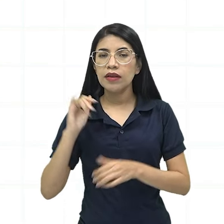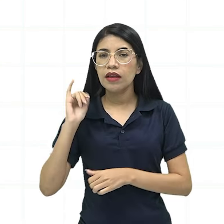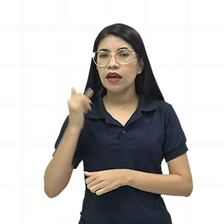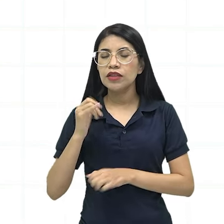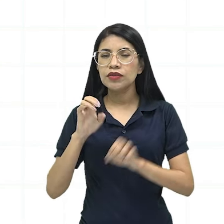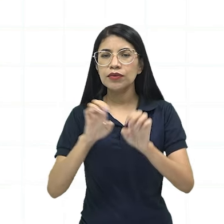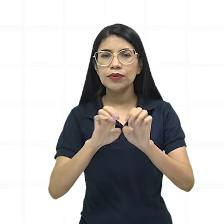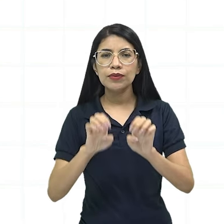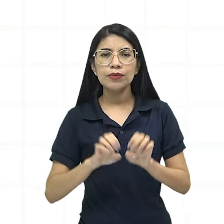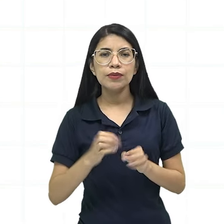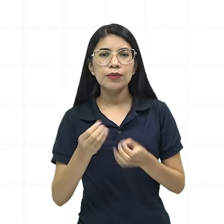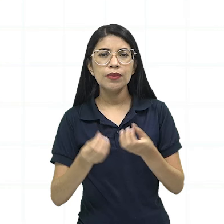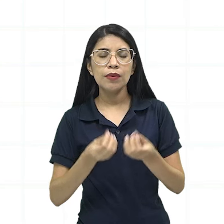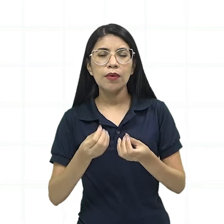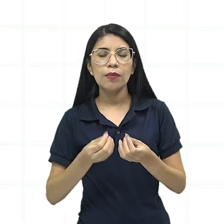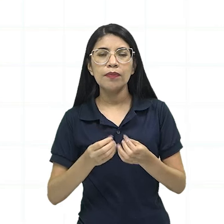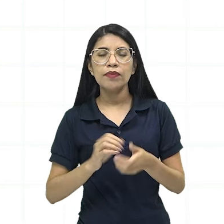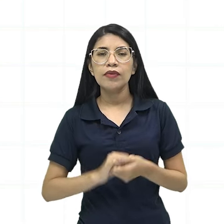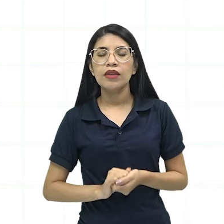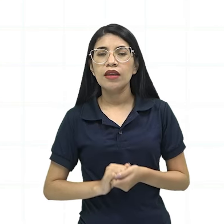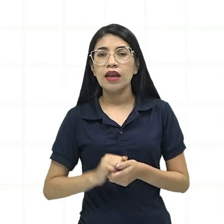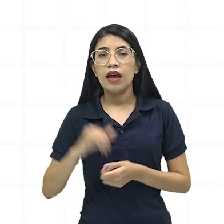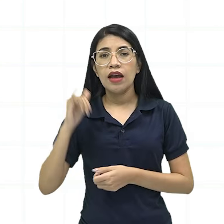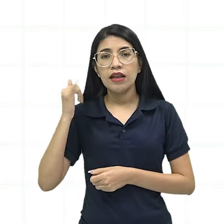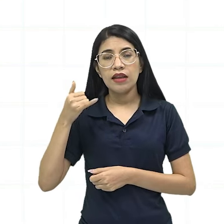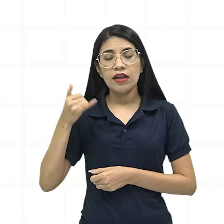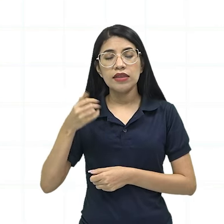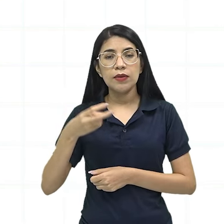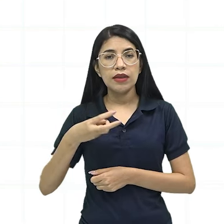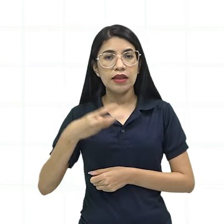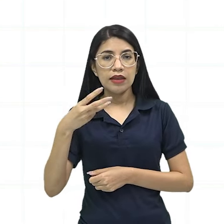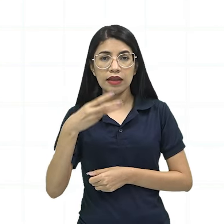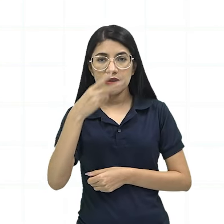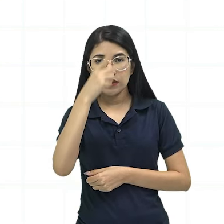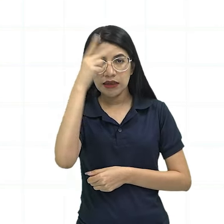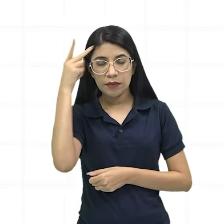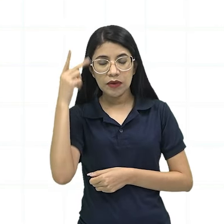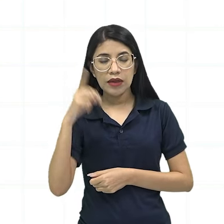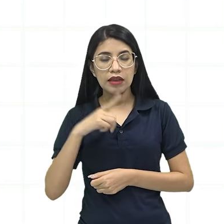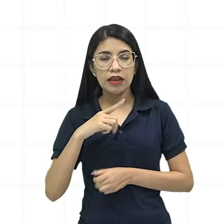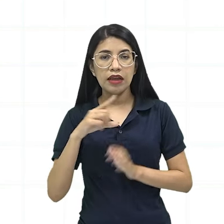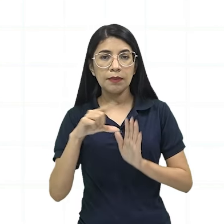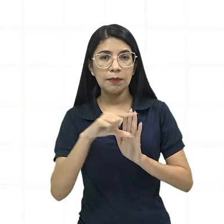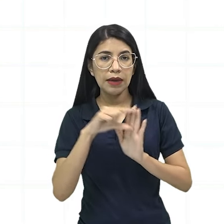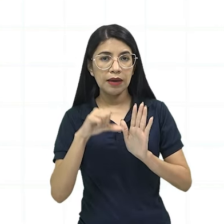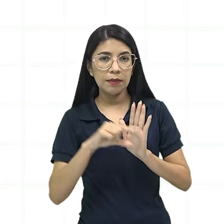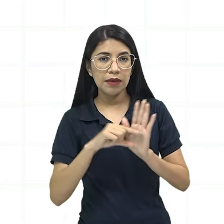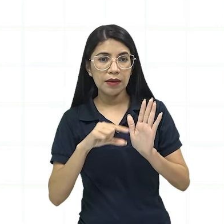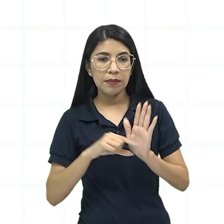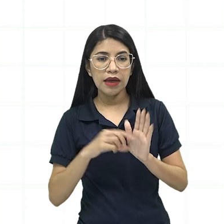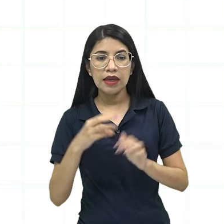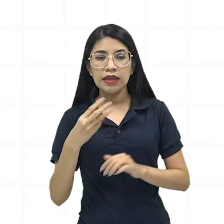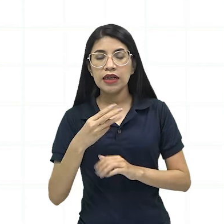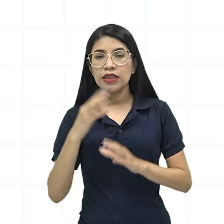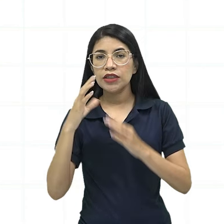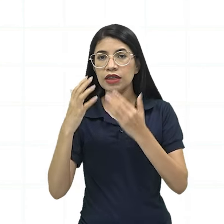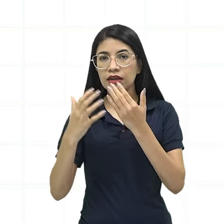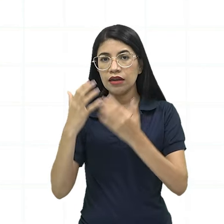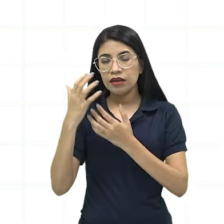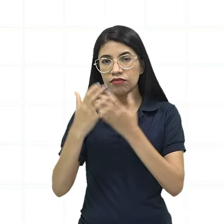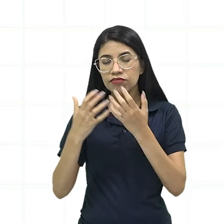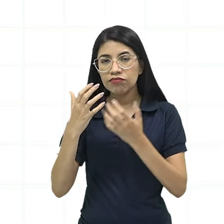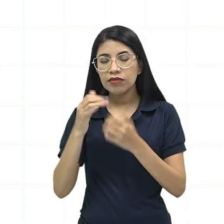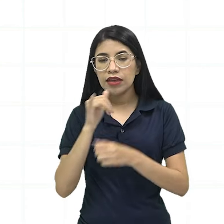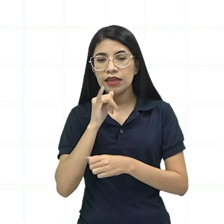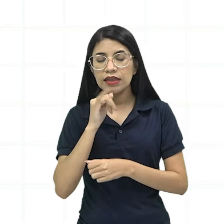dele? Ele é narrado em terceira pessoa e é dividido em cantos, né? Os Lusíadas, por exemplo,